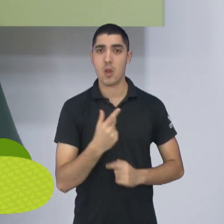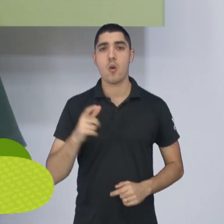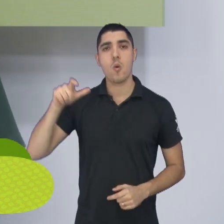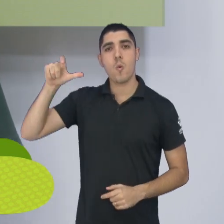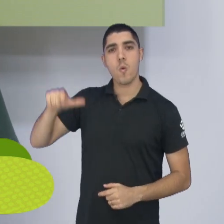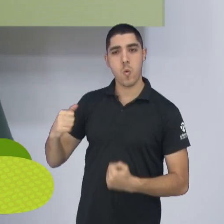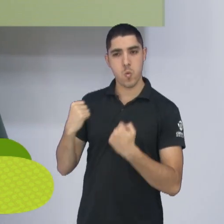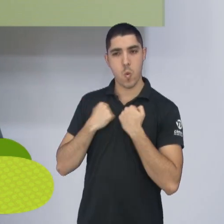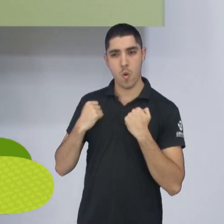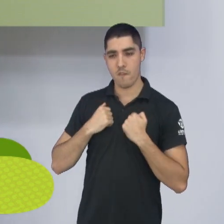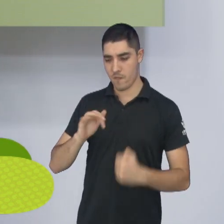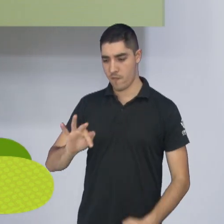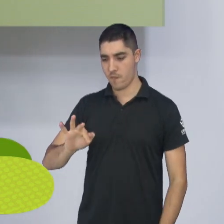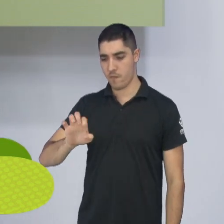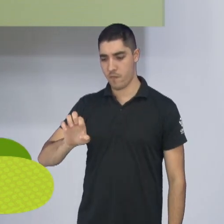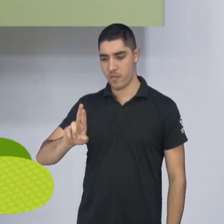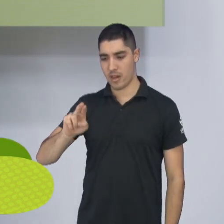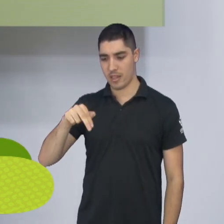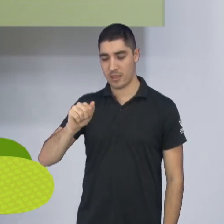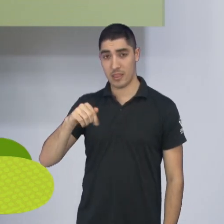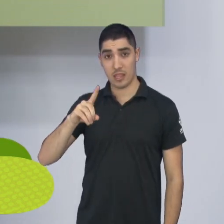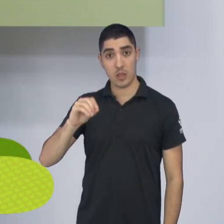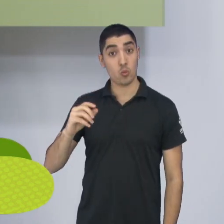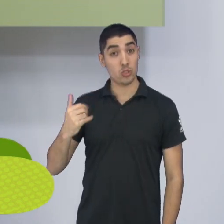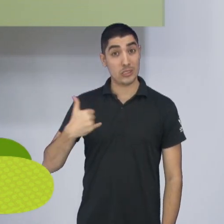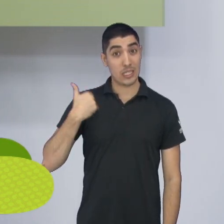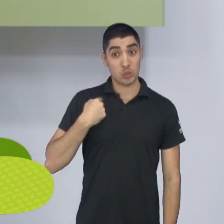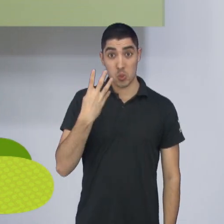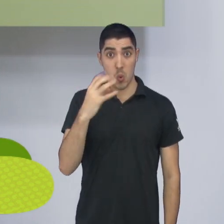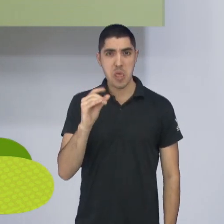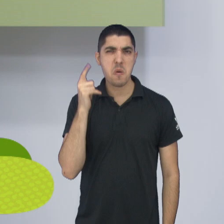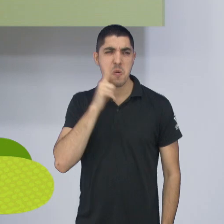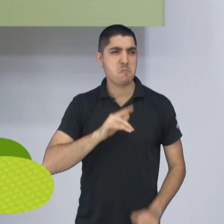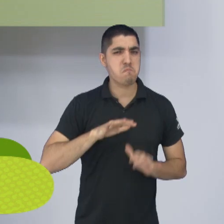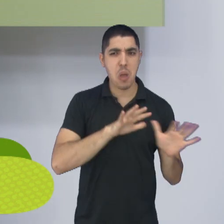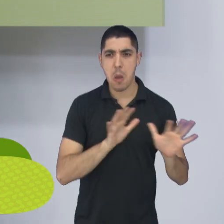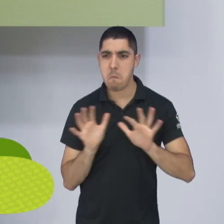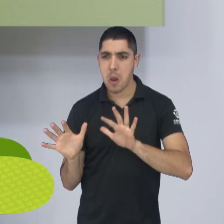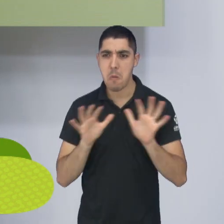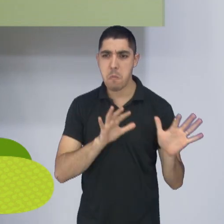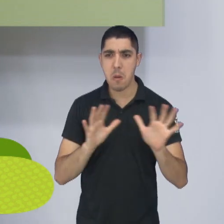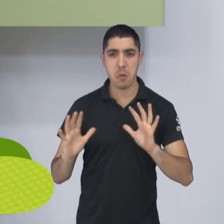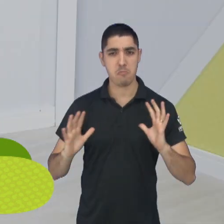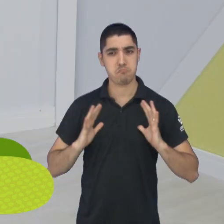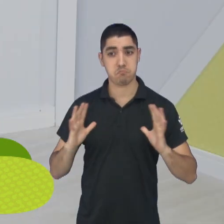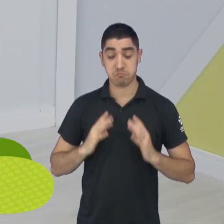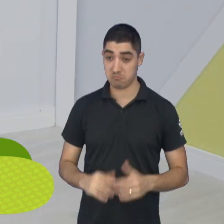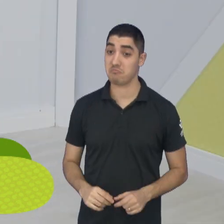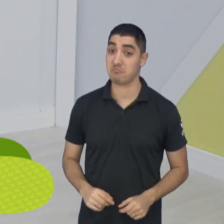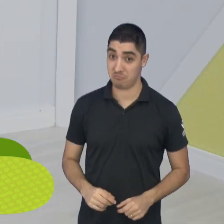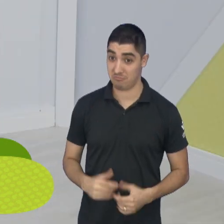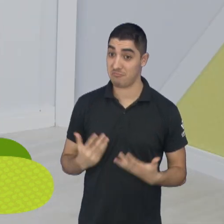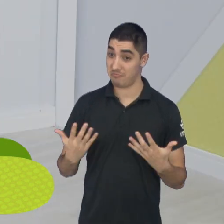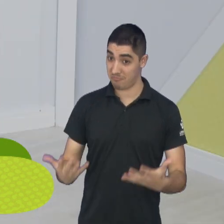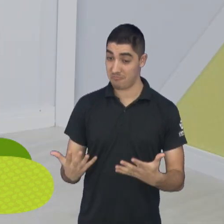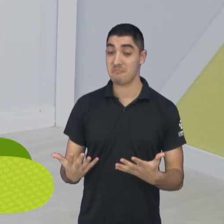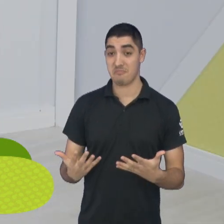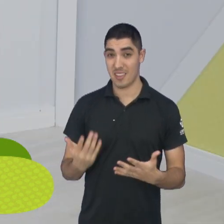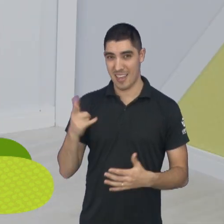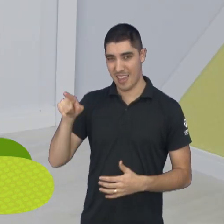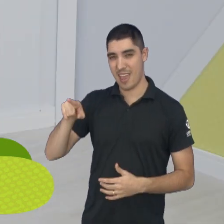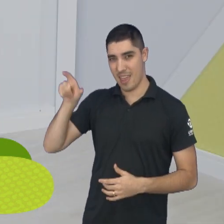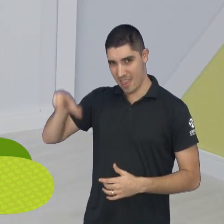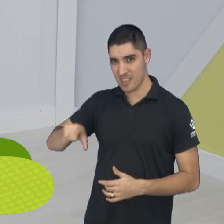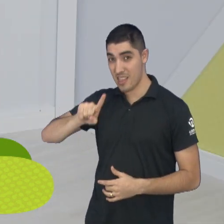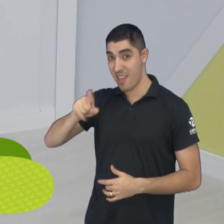goleiro que foi do Fluminense, está com 40 anos nas costas, mas está pegando mais do que quando estava no auge no Fluminense. Pois é, vamos ver como é que o São José vai